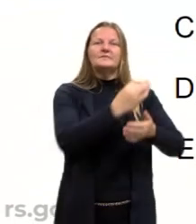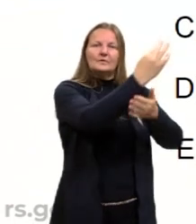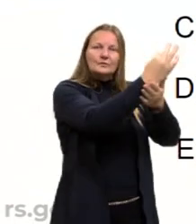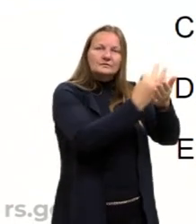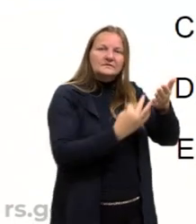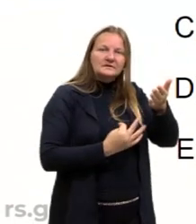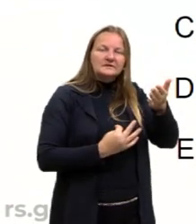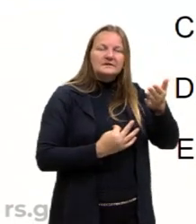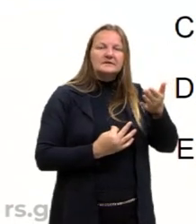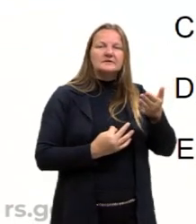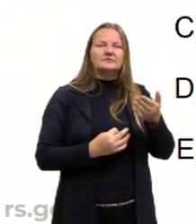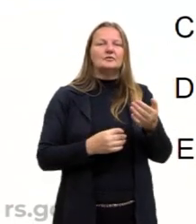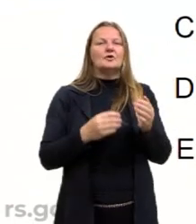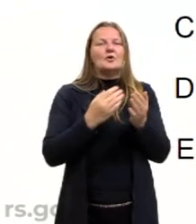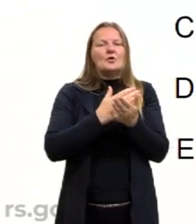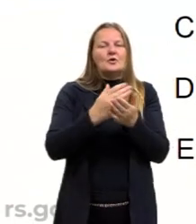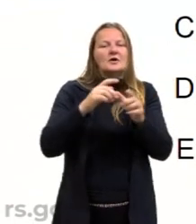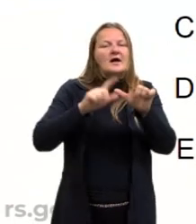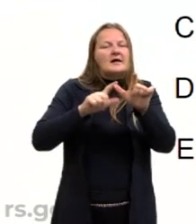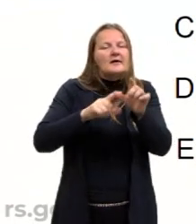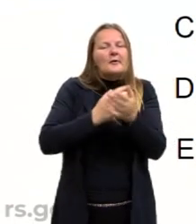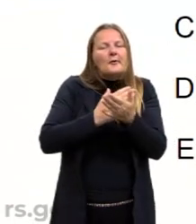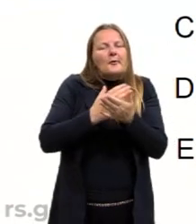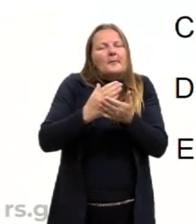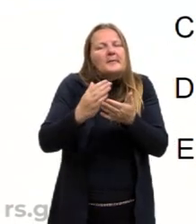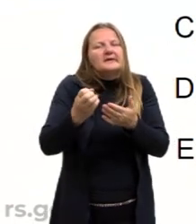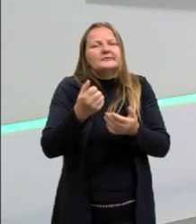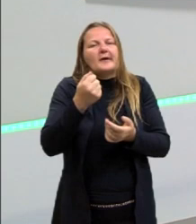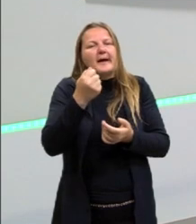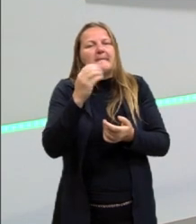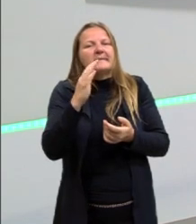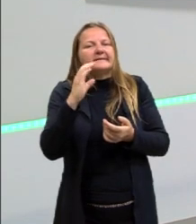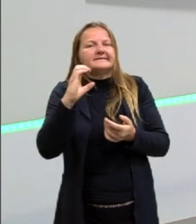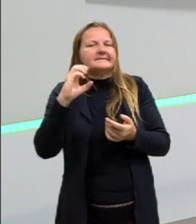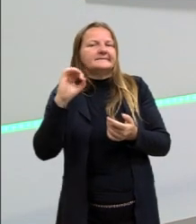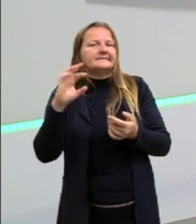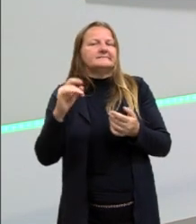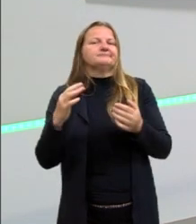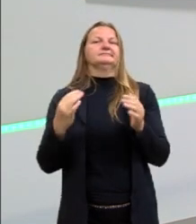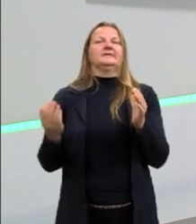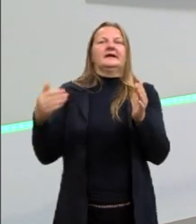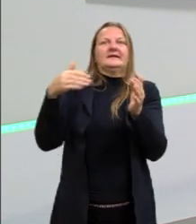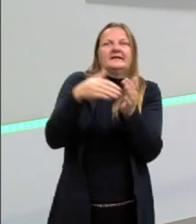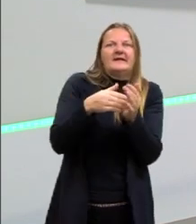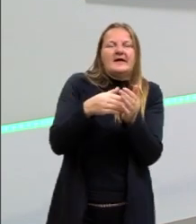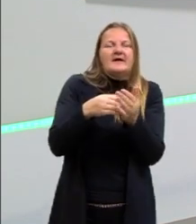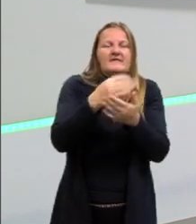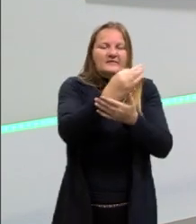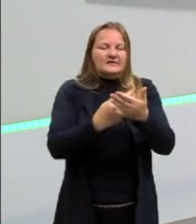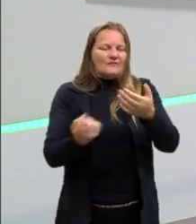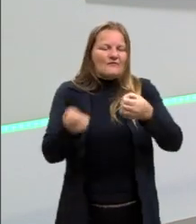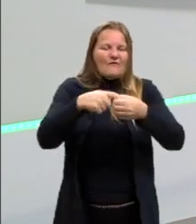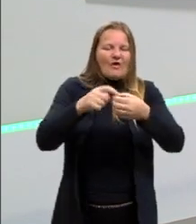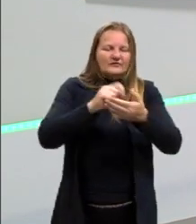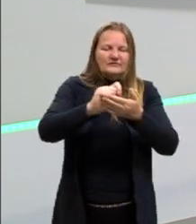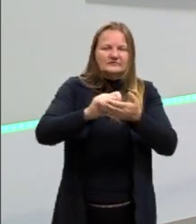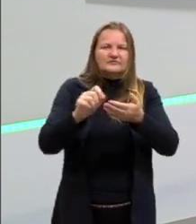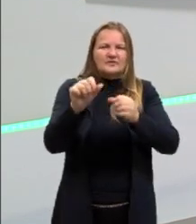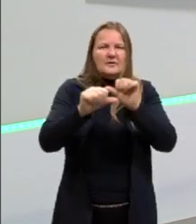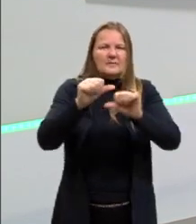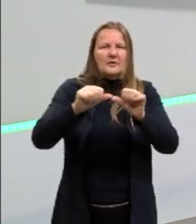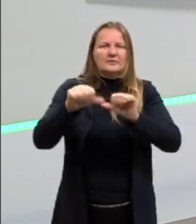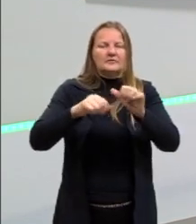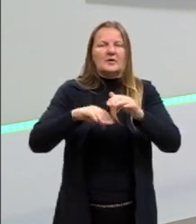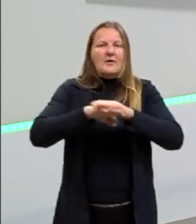sobre desde a escrita do alfabeto até esses textos que a gente pode voltar e editarem escrever né E como eles